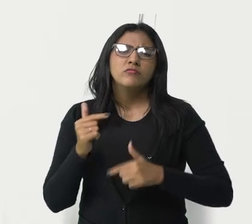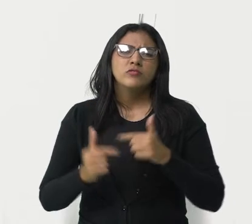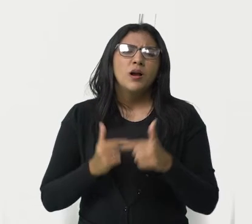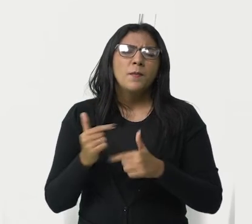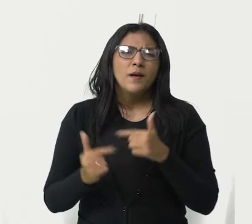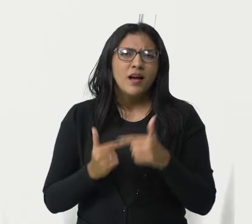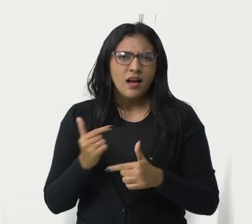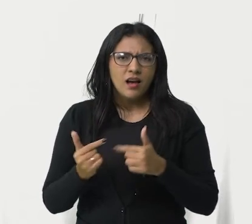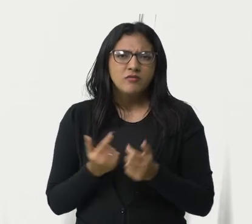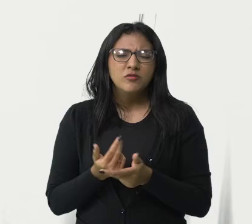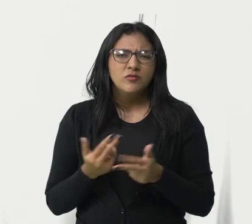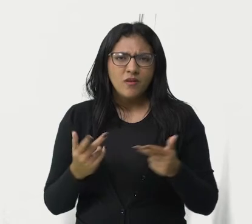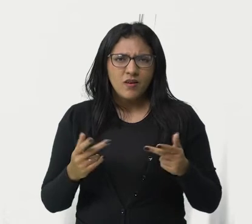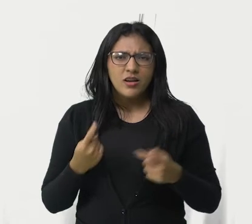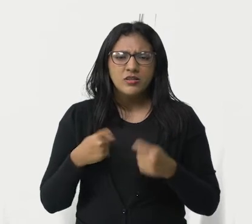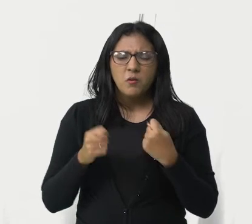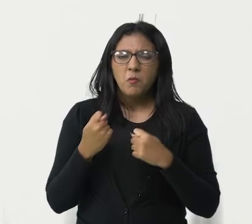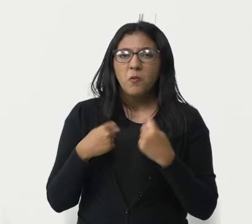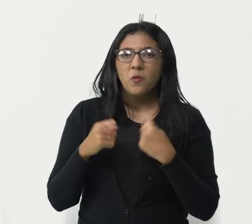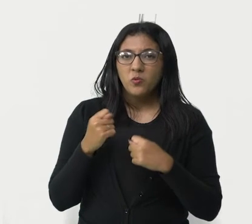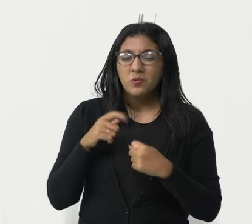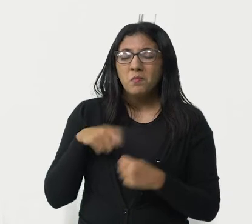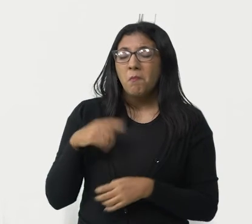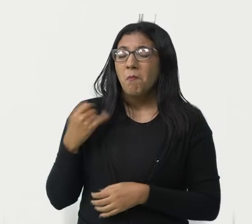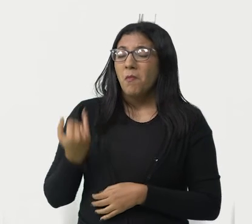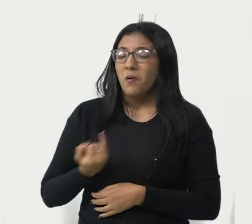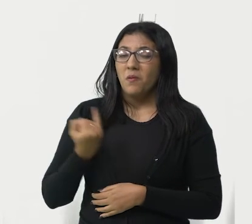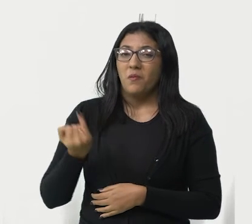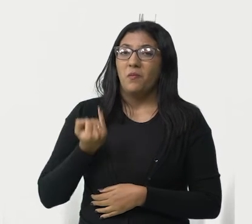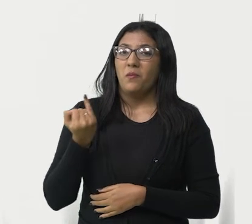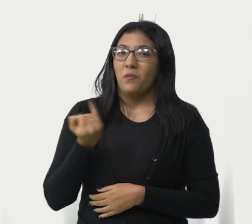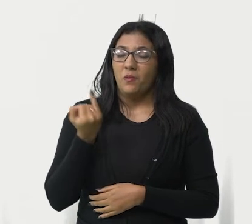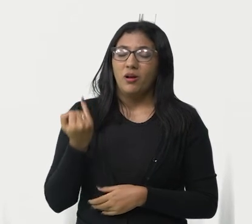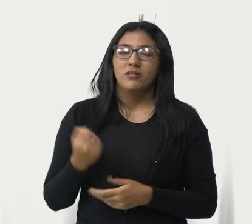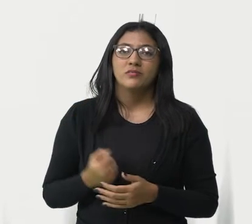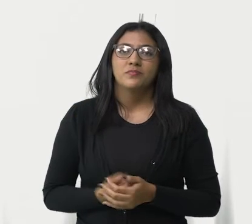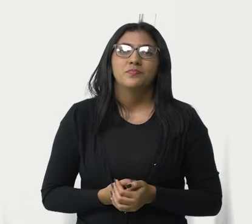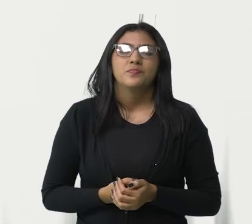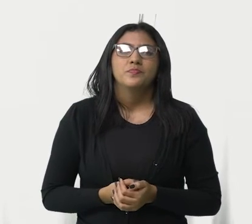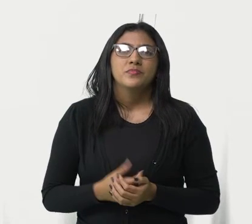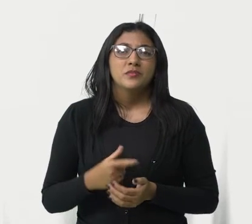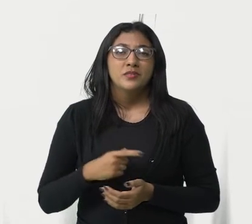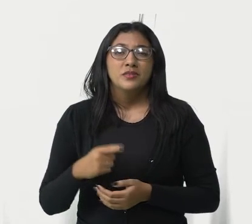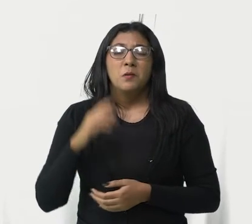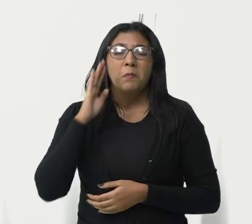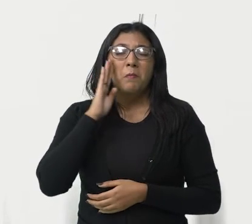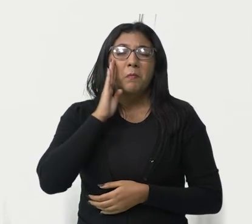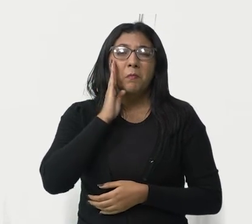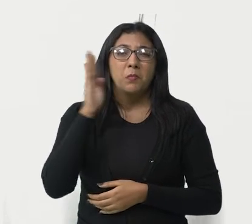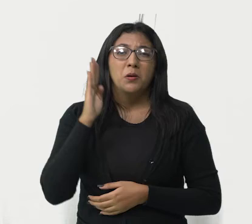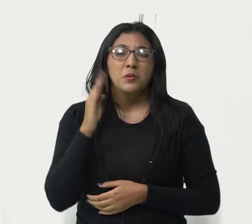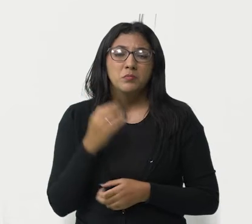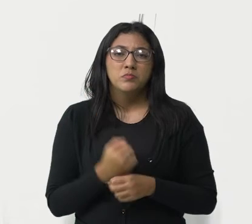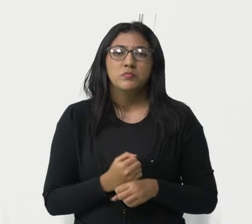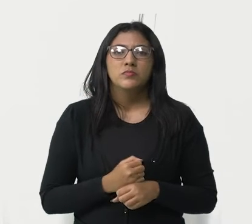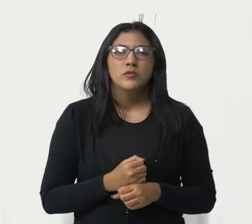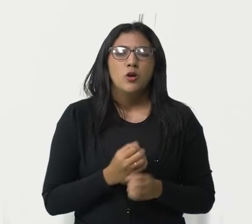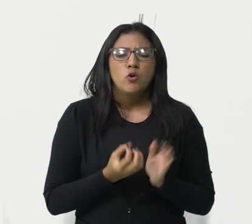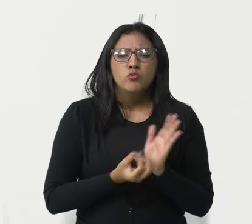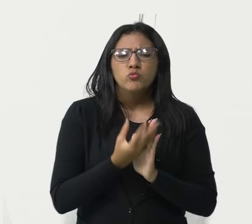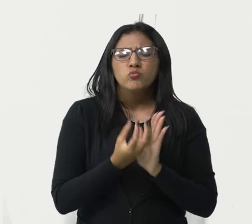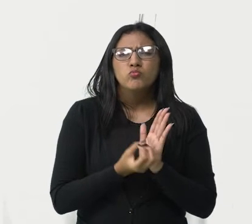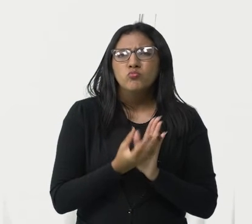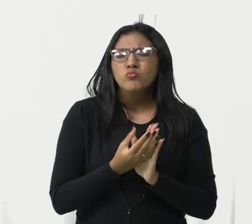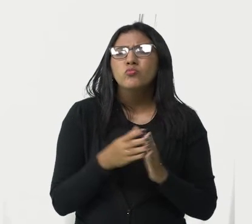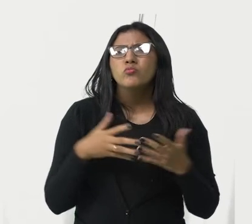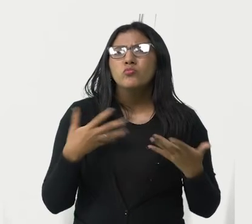essas atividades econômicas muito importantes também, que vem principalmente aí com a produção de